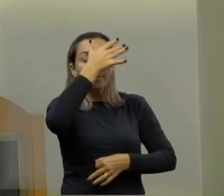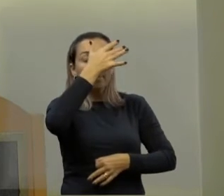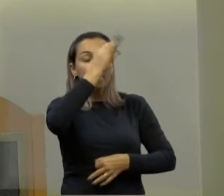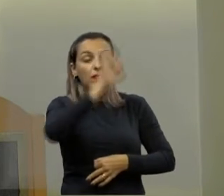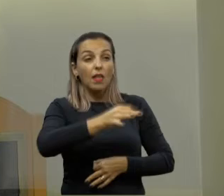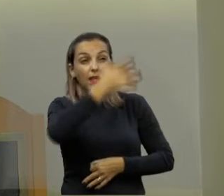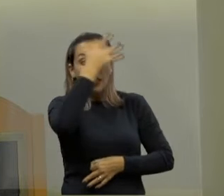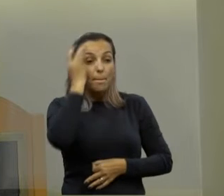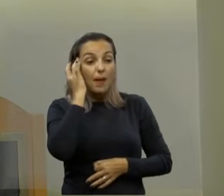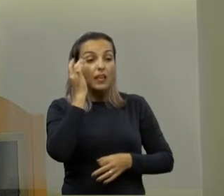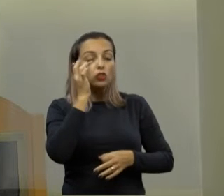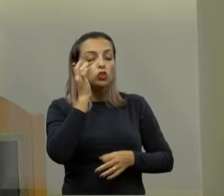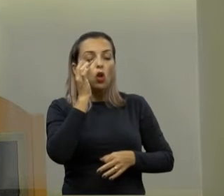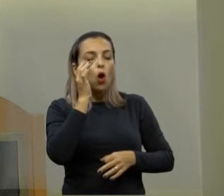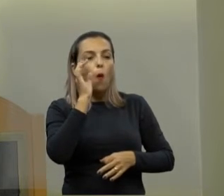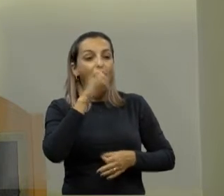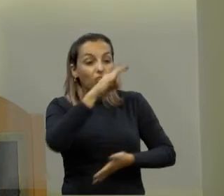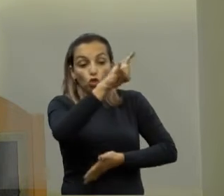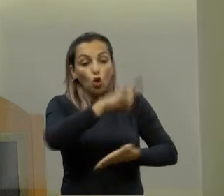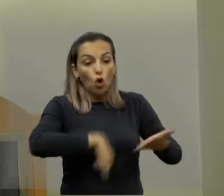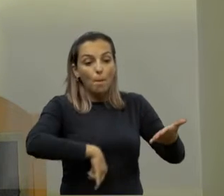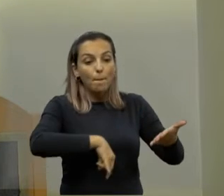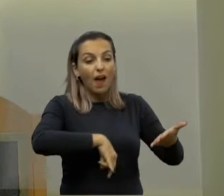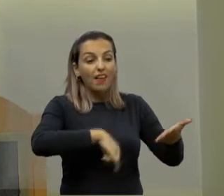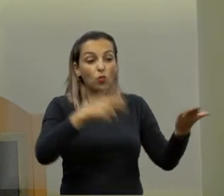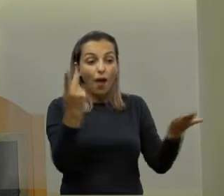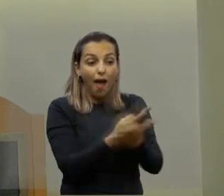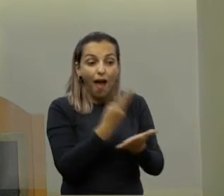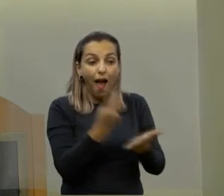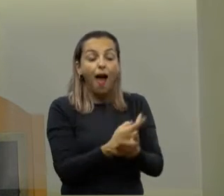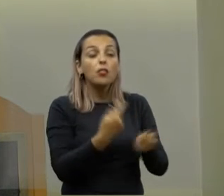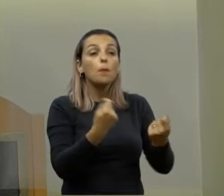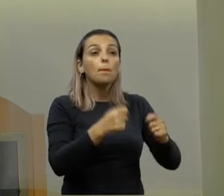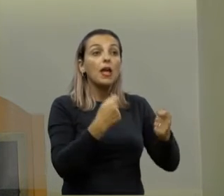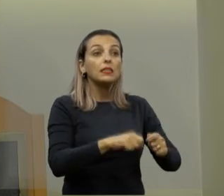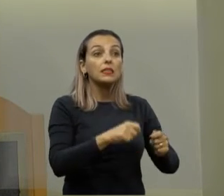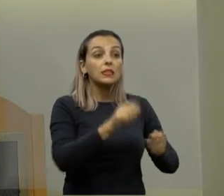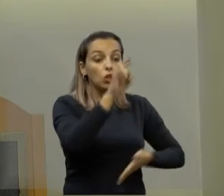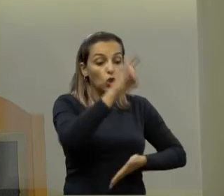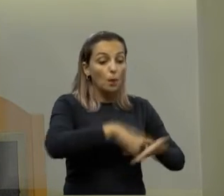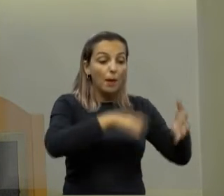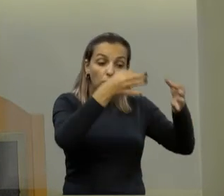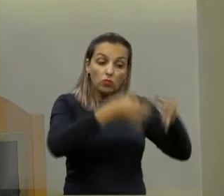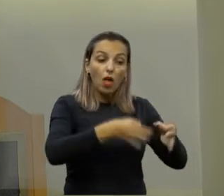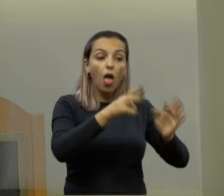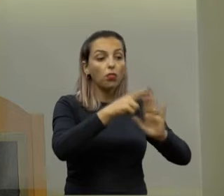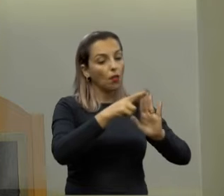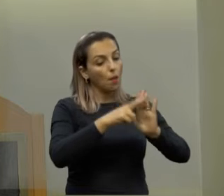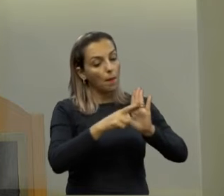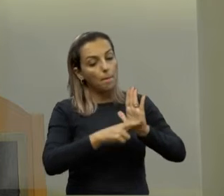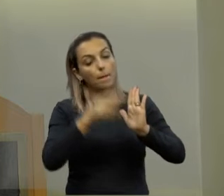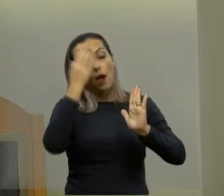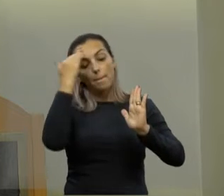não regularizou a chance que vai regularizar como regularizar aquilo ali